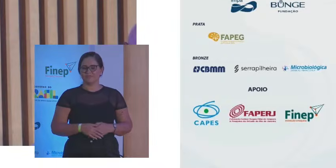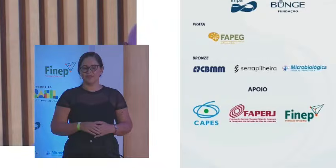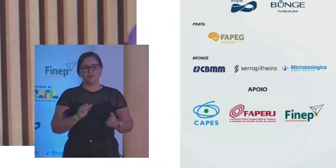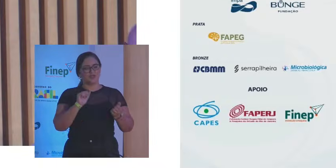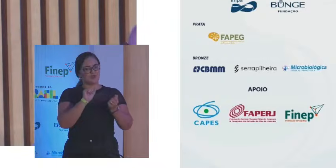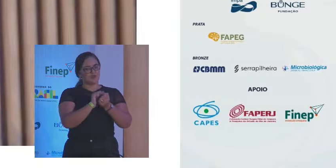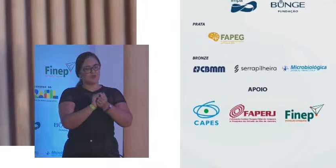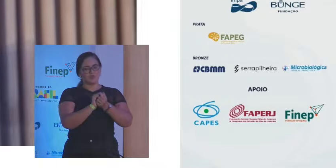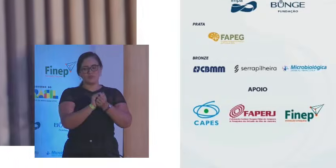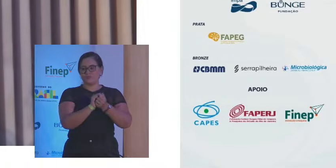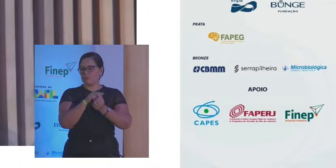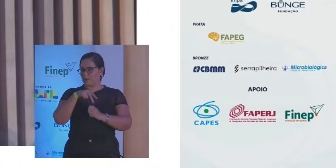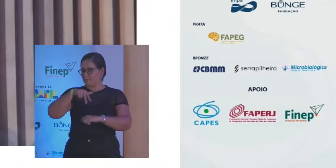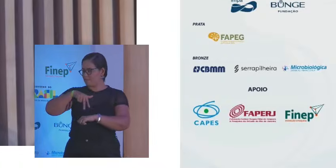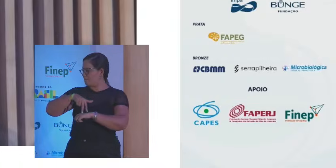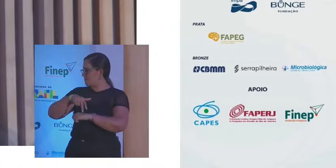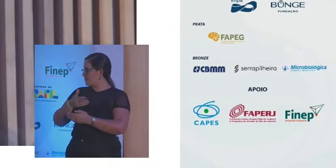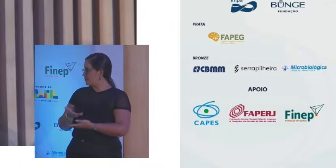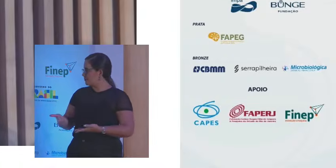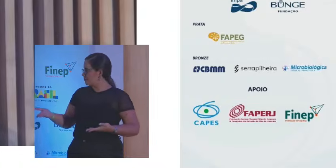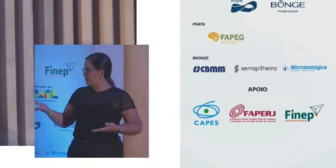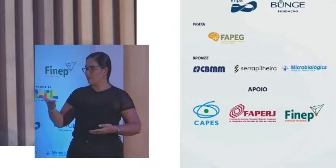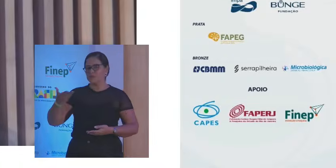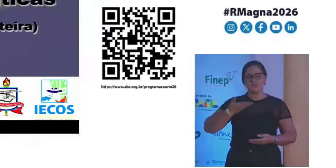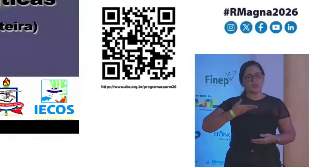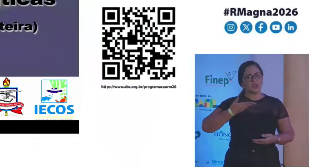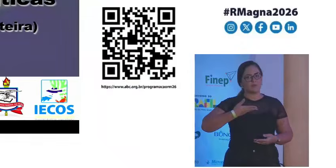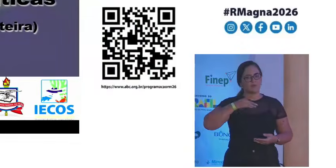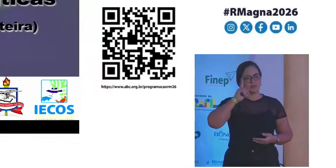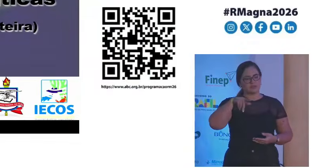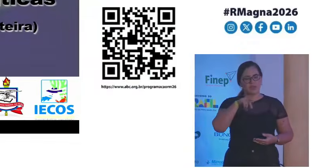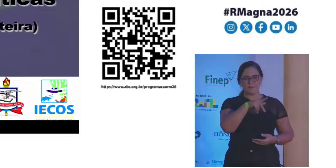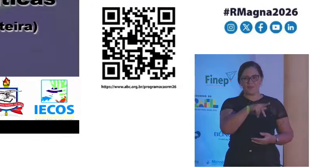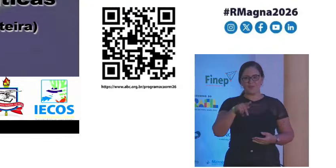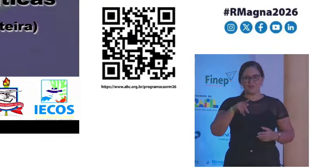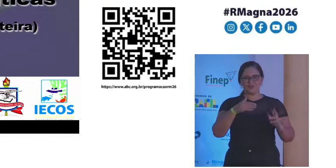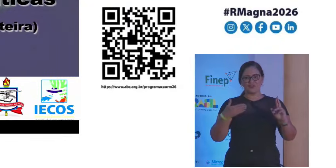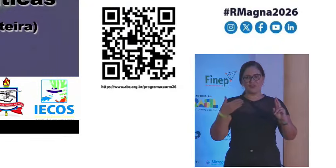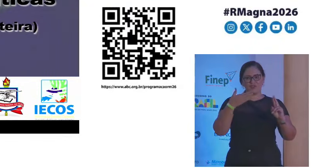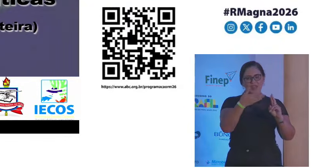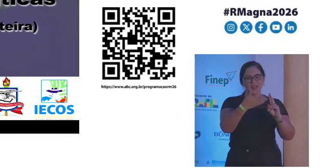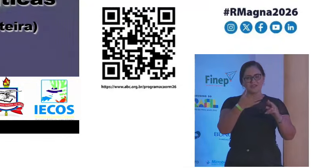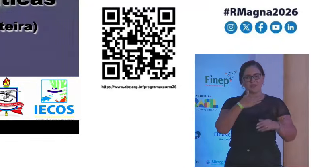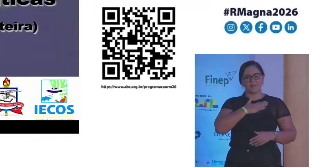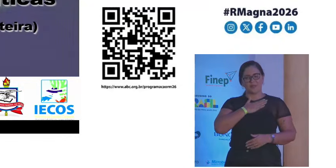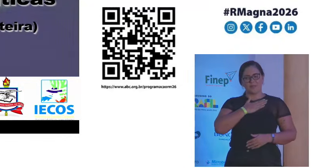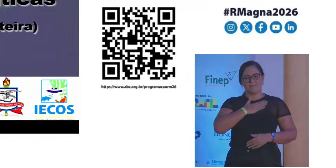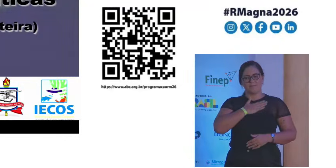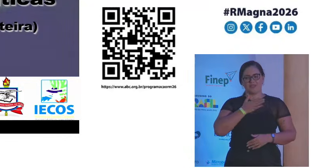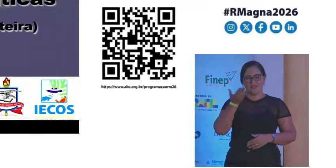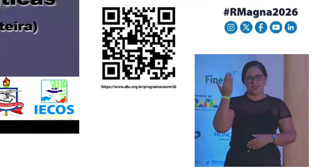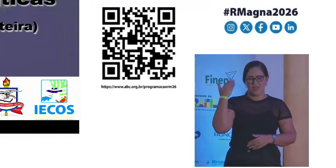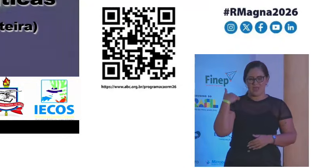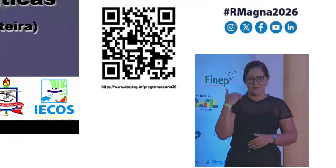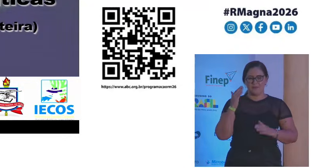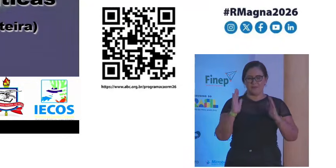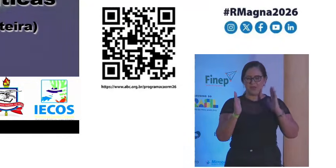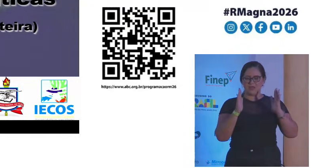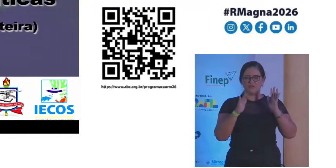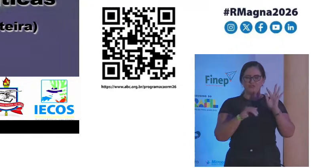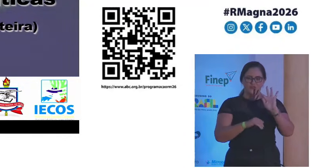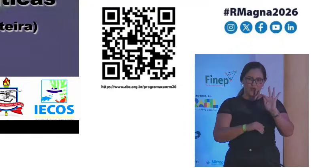estar junto aqui, dividindo o palco com colegas que são professores, referências para mim da época de faculdade, né.